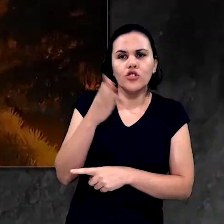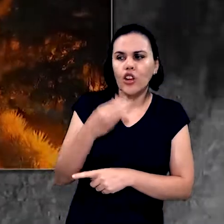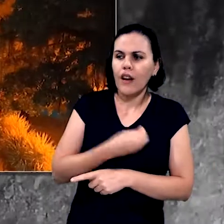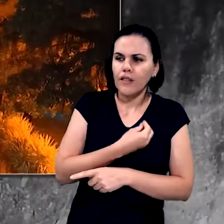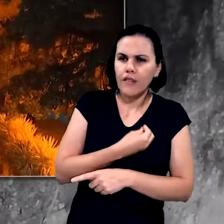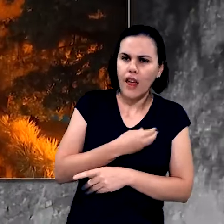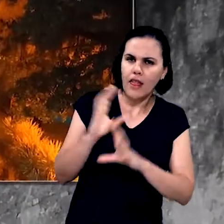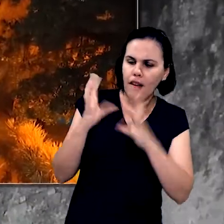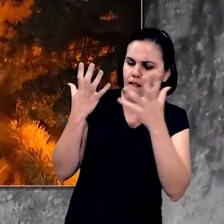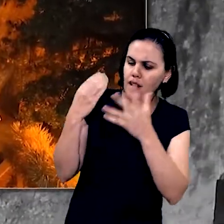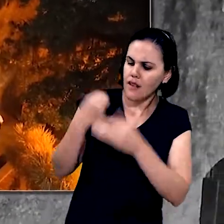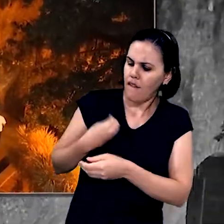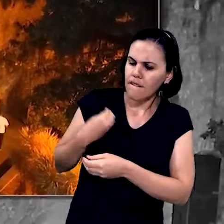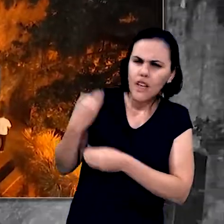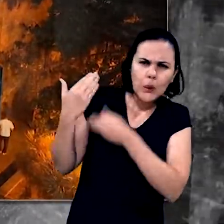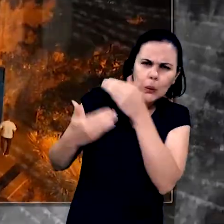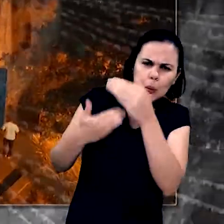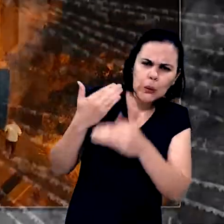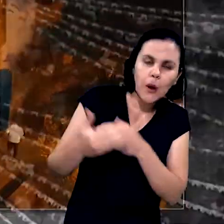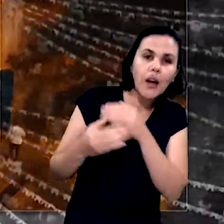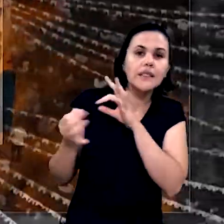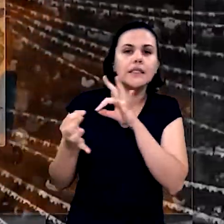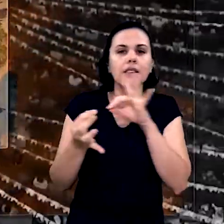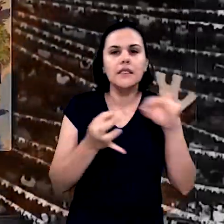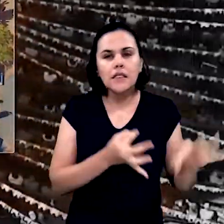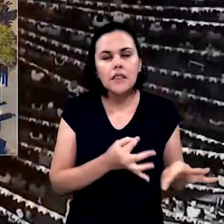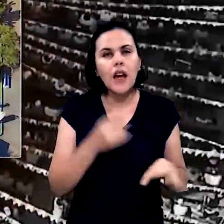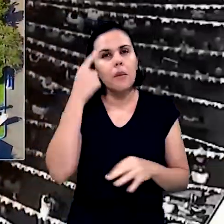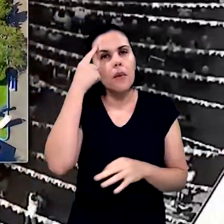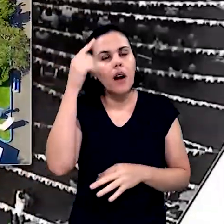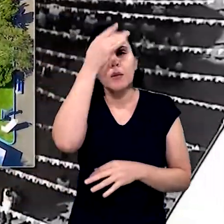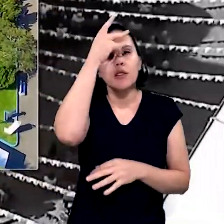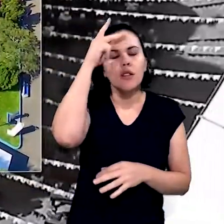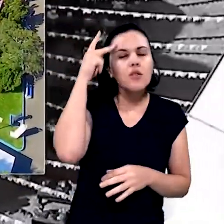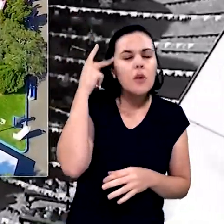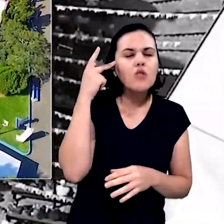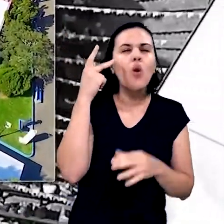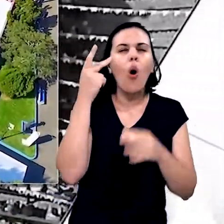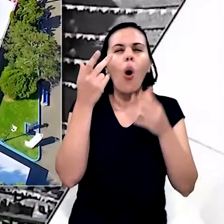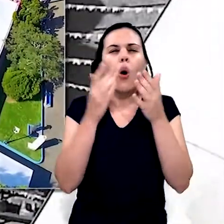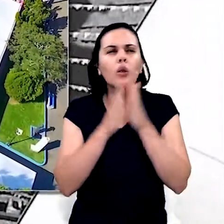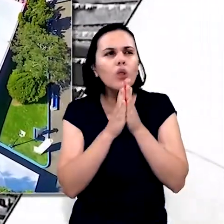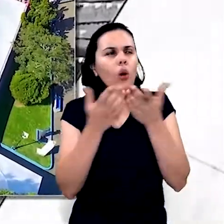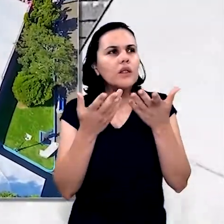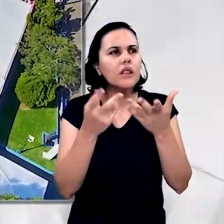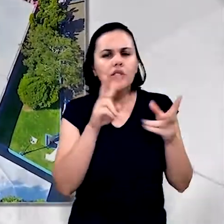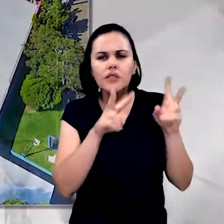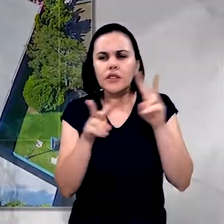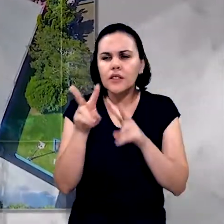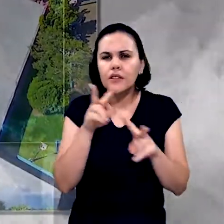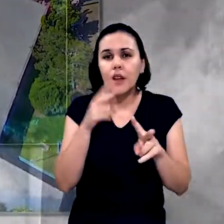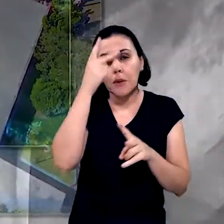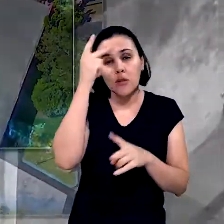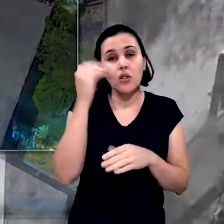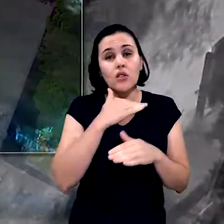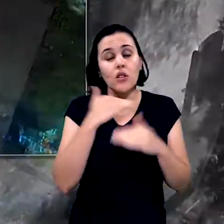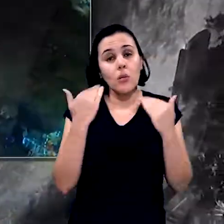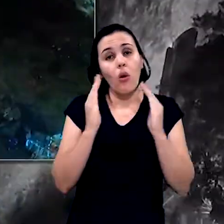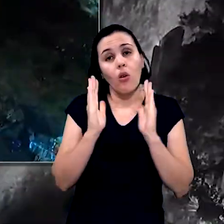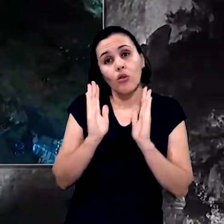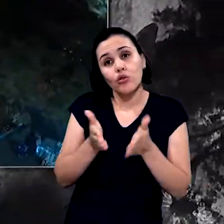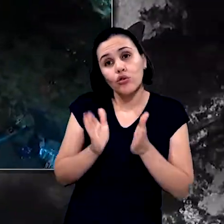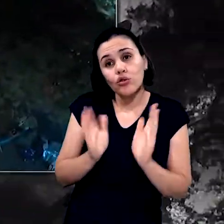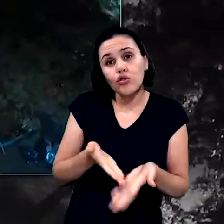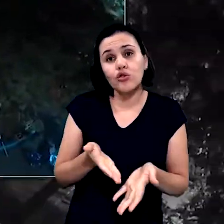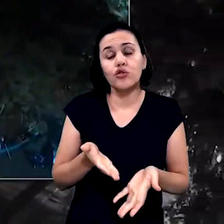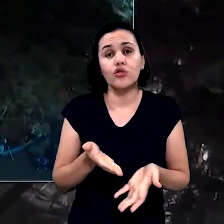de assim, já viver nessa festa a vida toda. Então sempre a gente lembra das pessoas, aquelas orações, pessoas que infelizmente já foram,